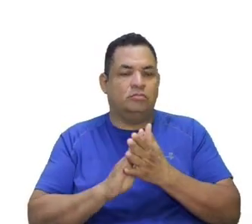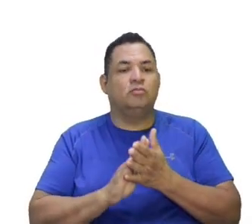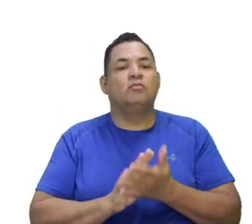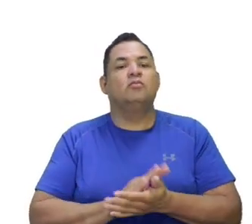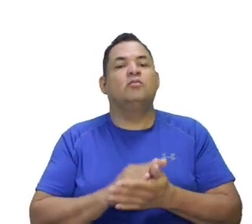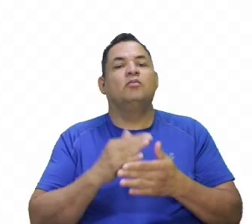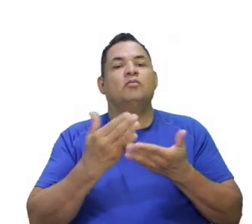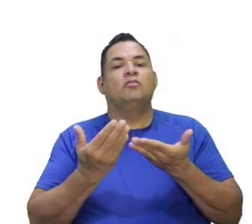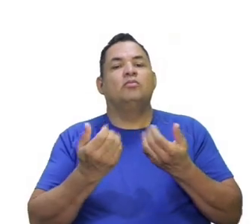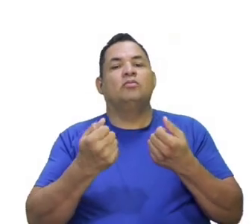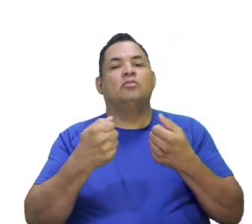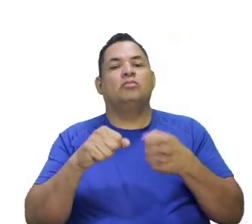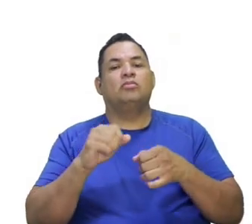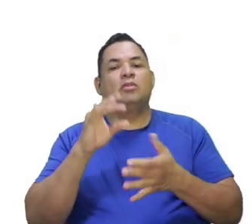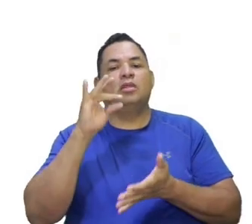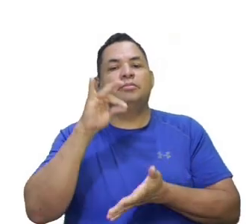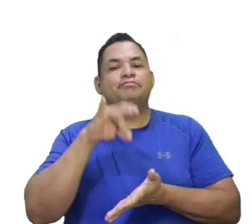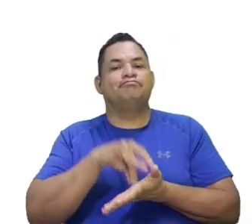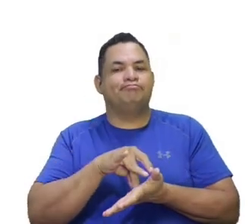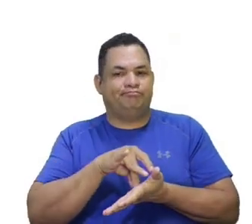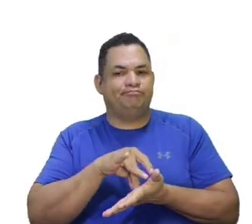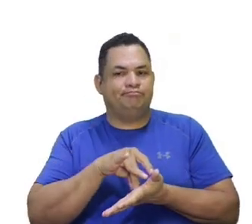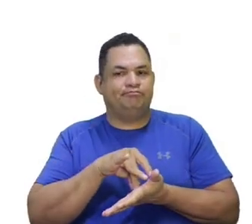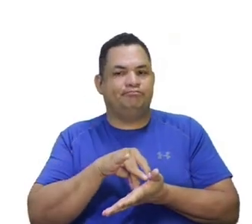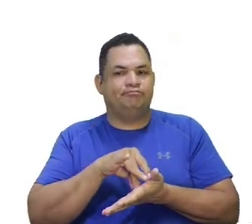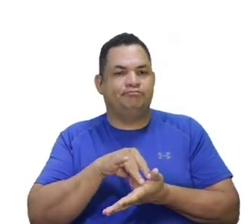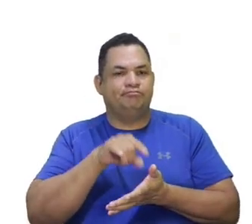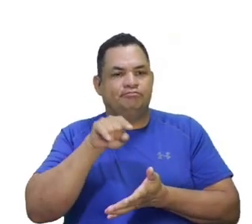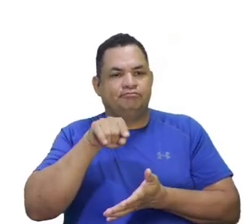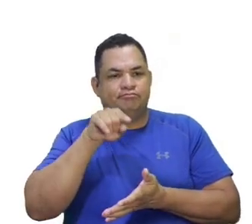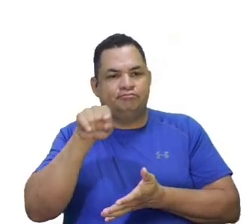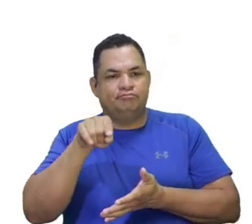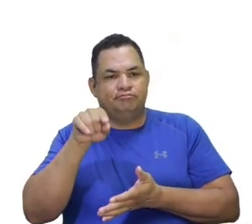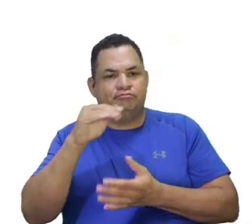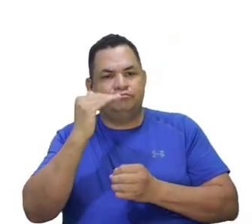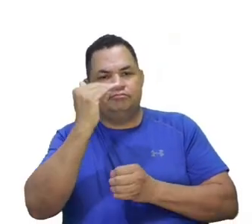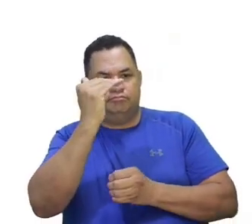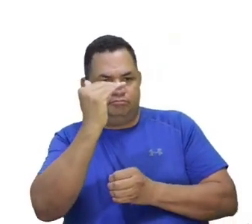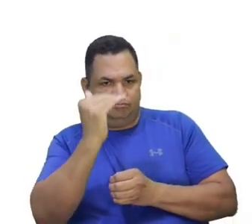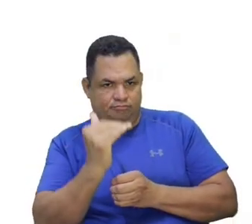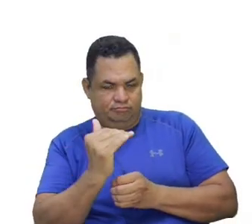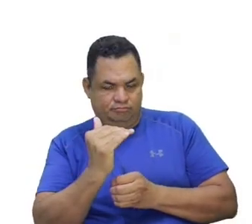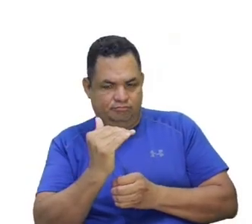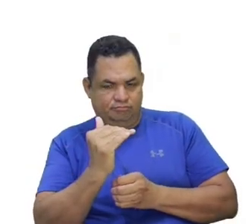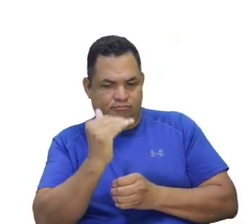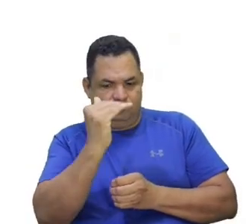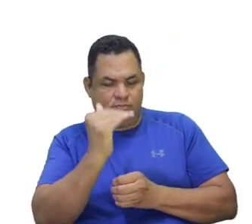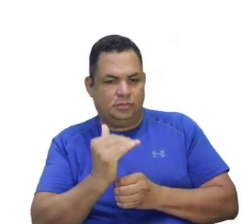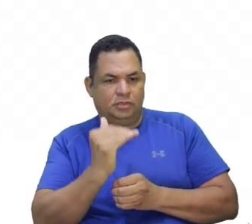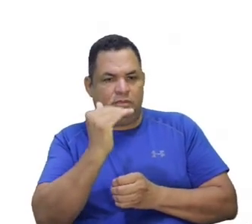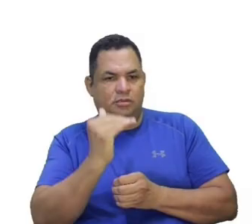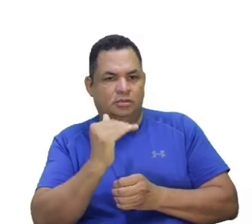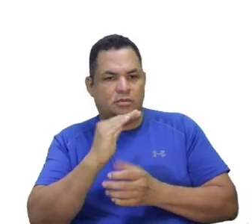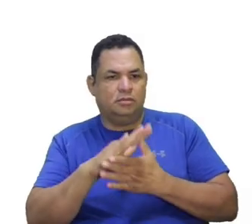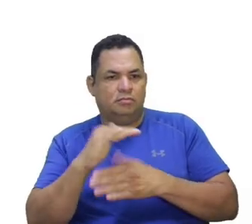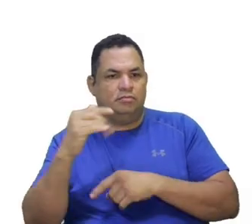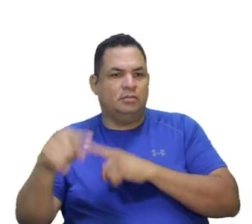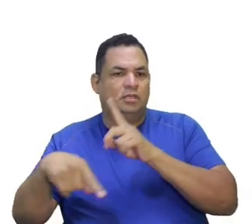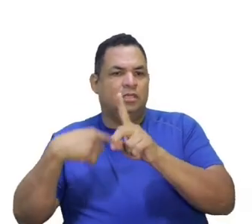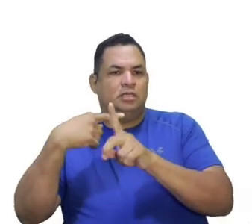o seguinte: podemos afirmar que os respectivos